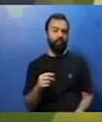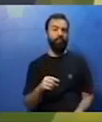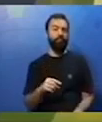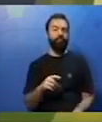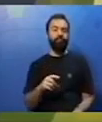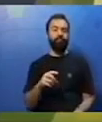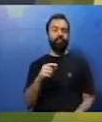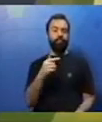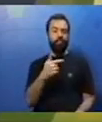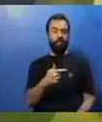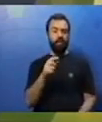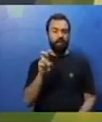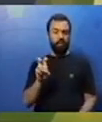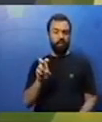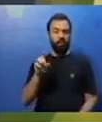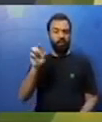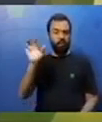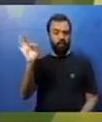75%.